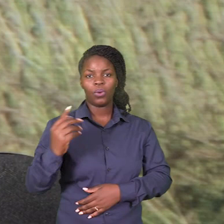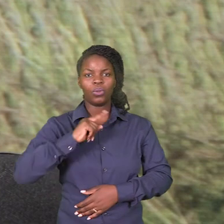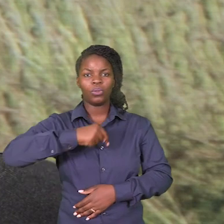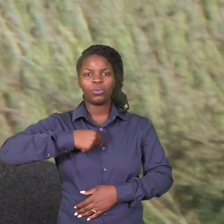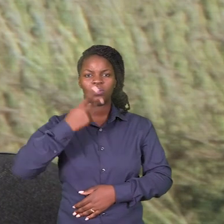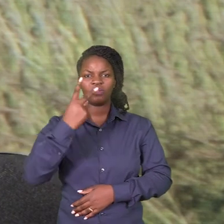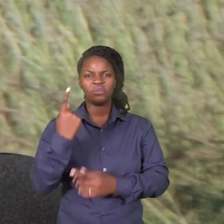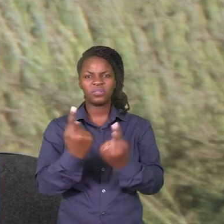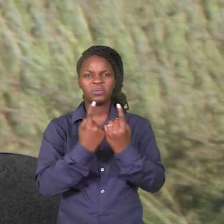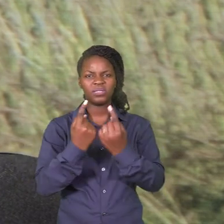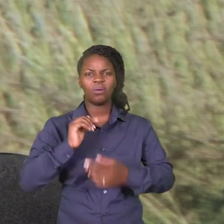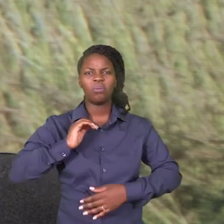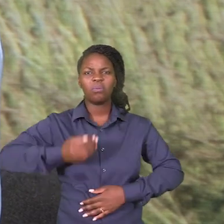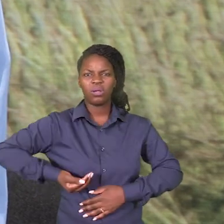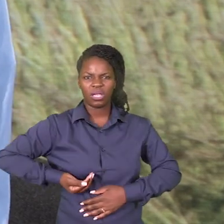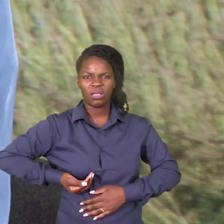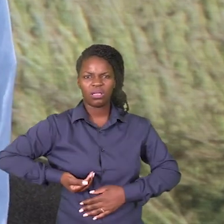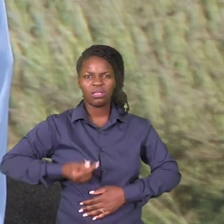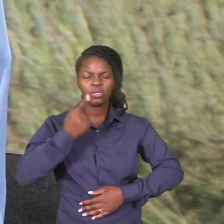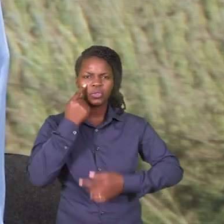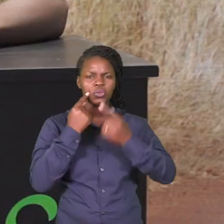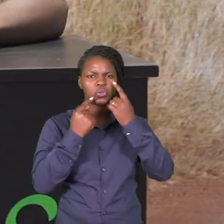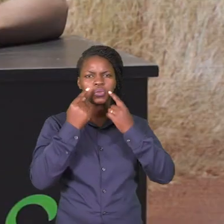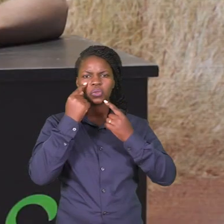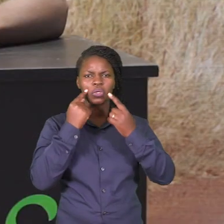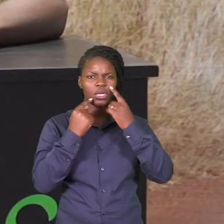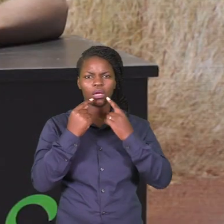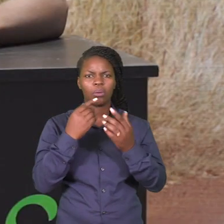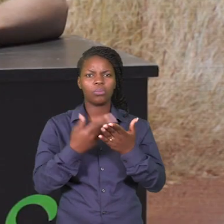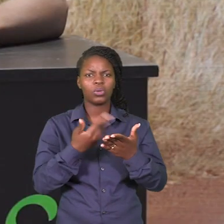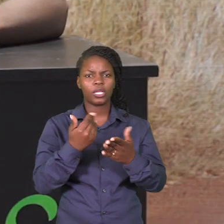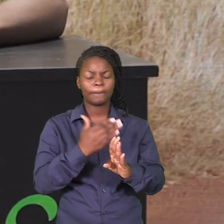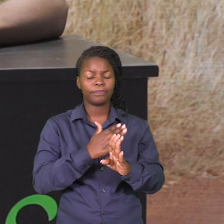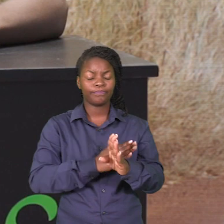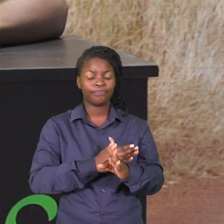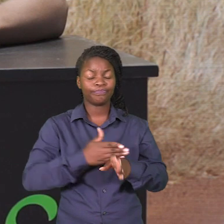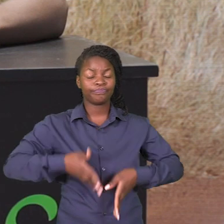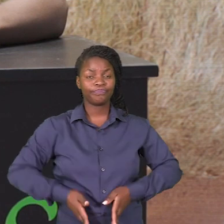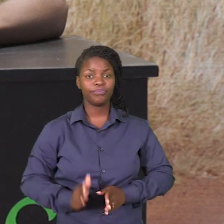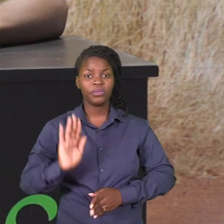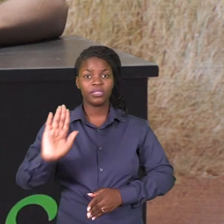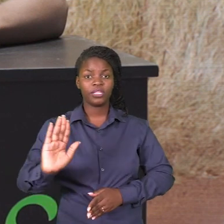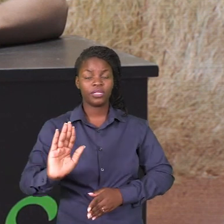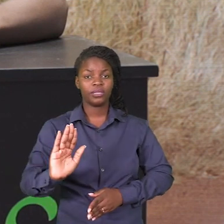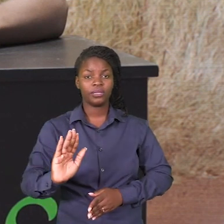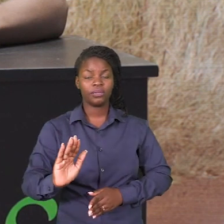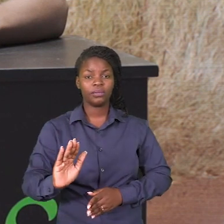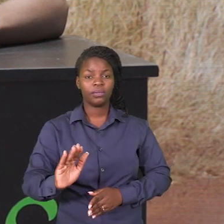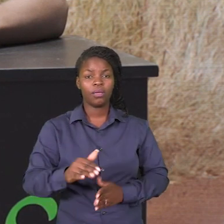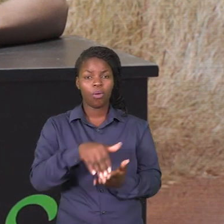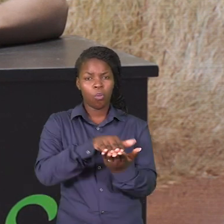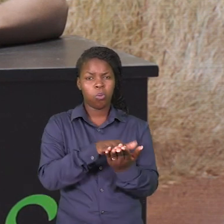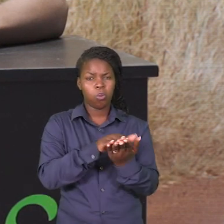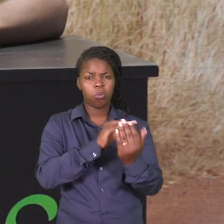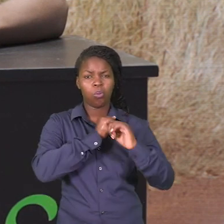acho que assistimos recentemente à situação de uma senhora que chorava pelo fato do a filha ter sido